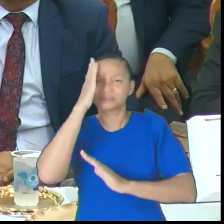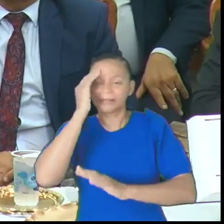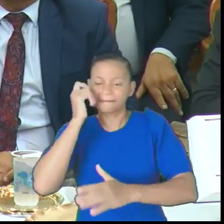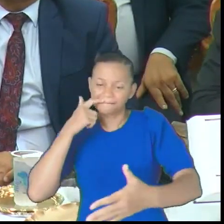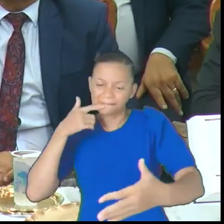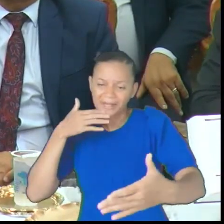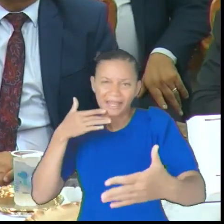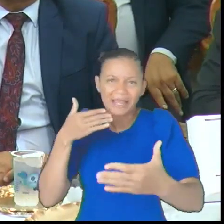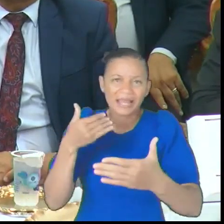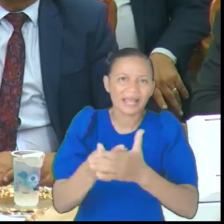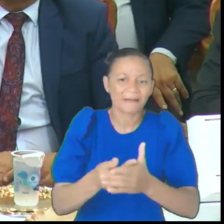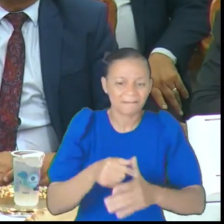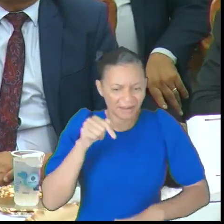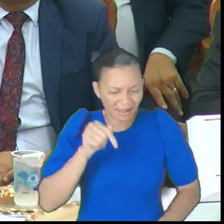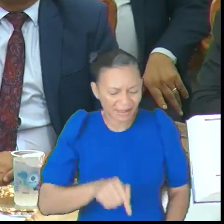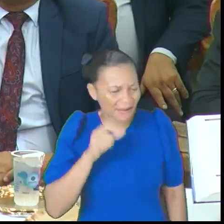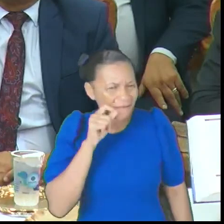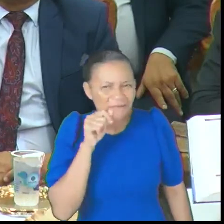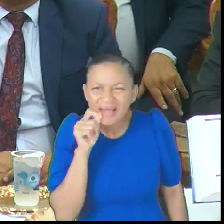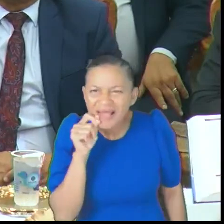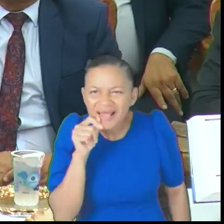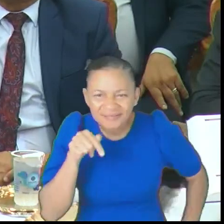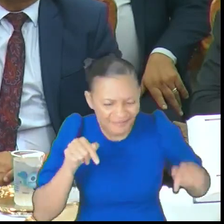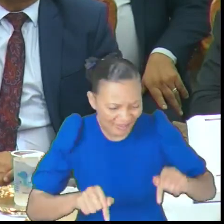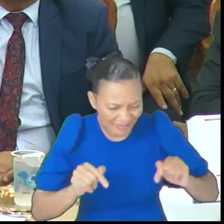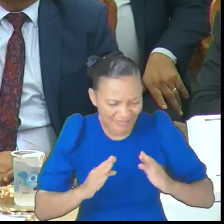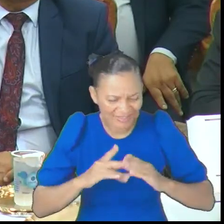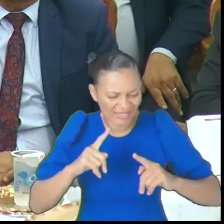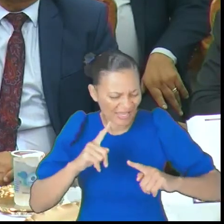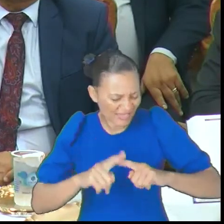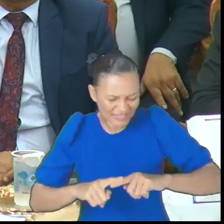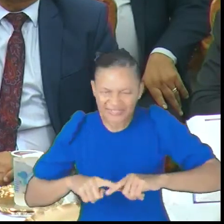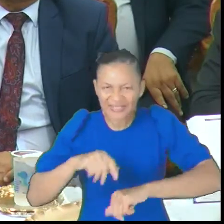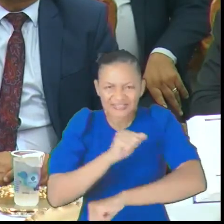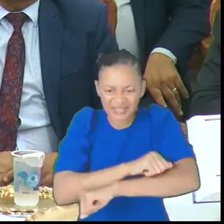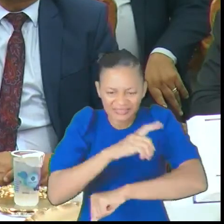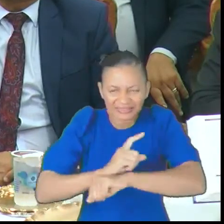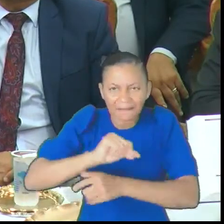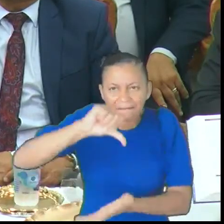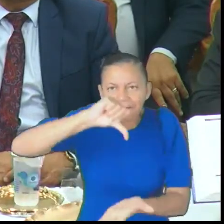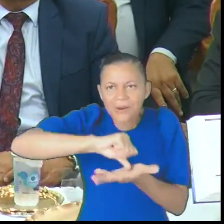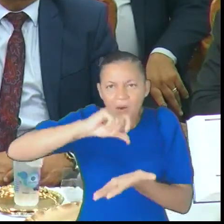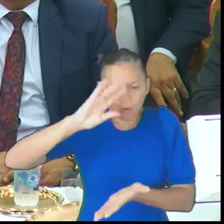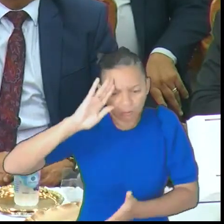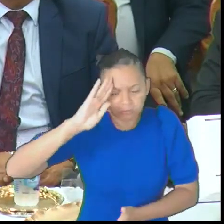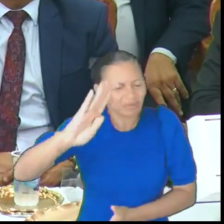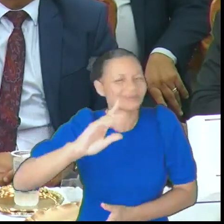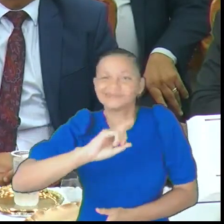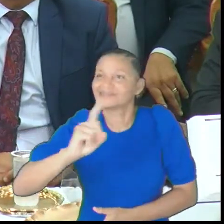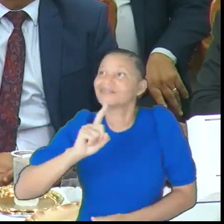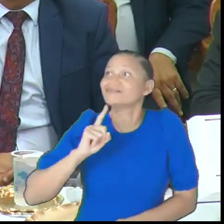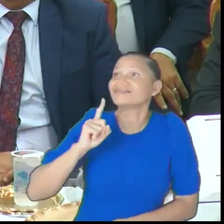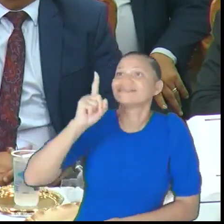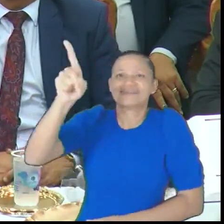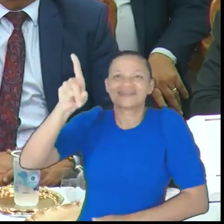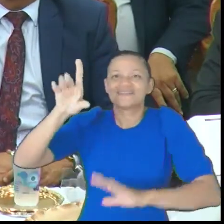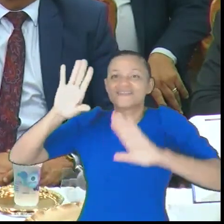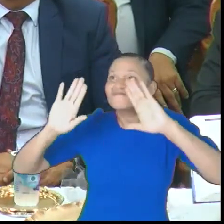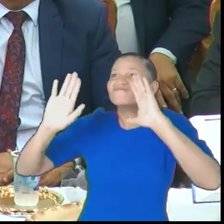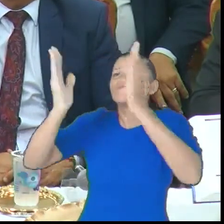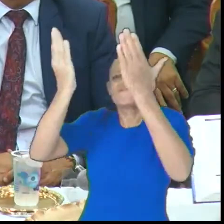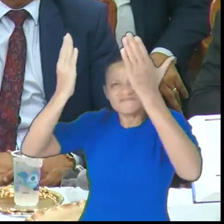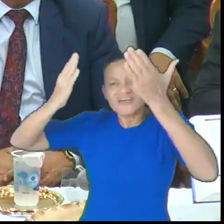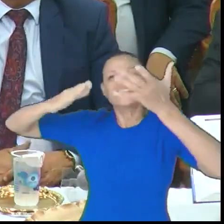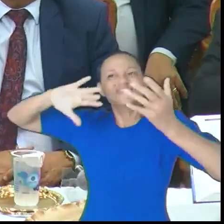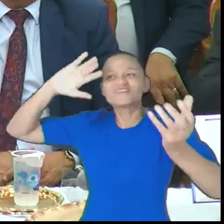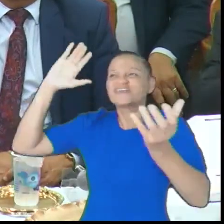não será mais em Maceió, aqui na Central do Farol, mas muito em breve será nas bodas do Cordeiro,